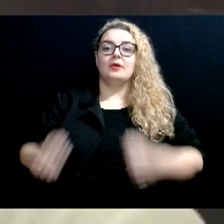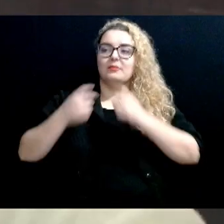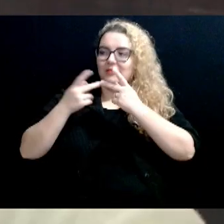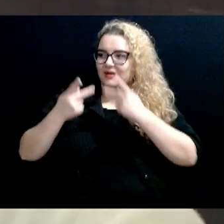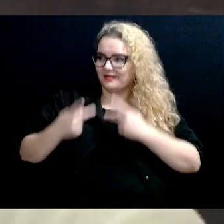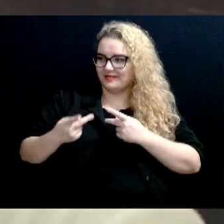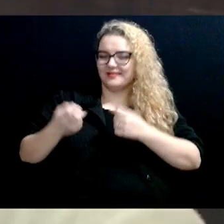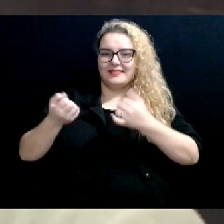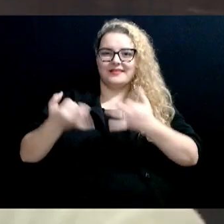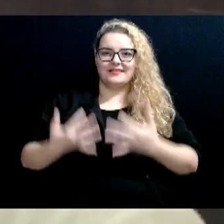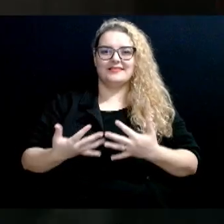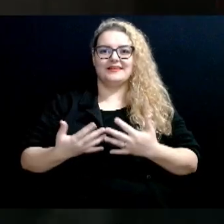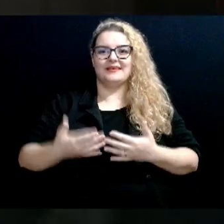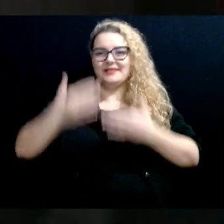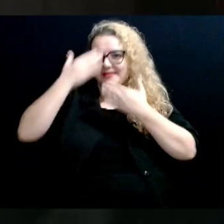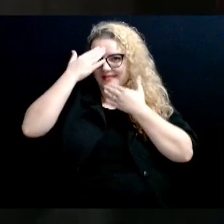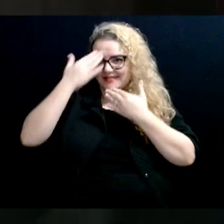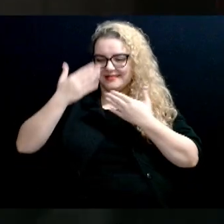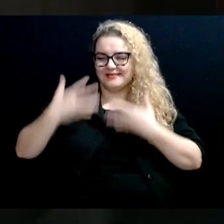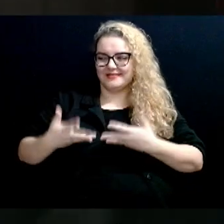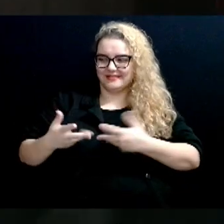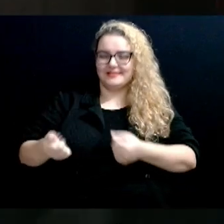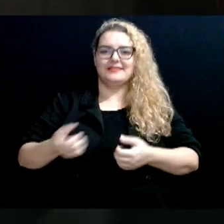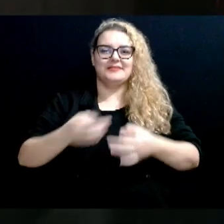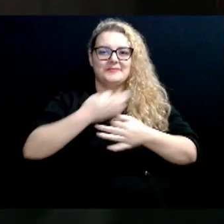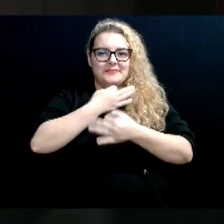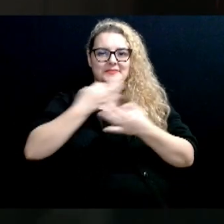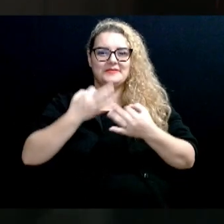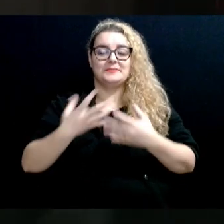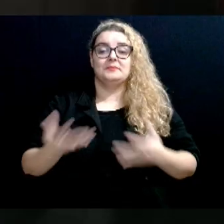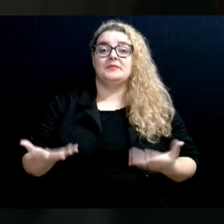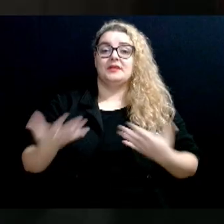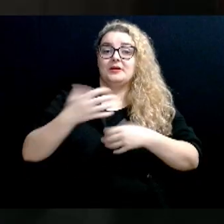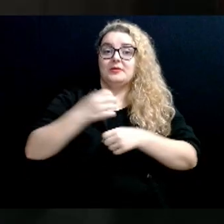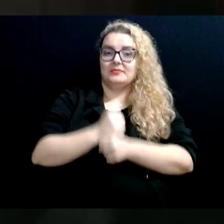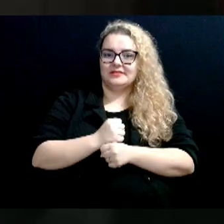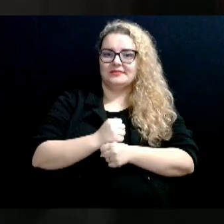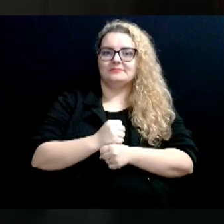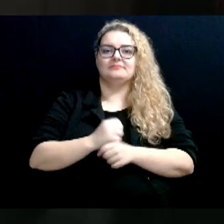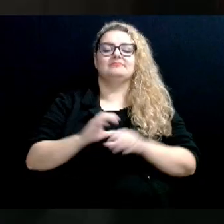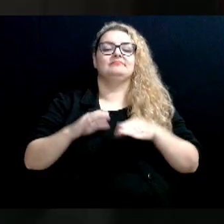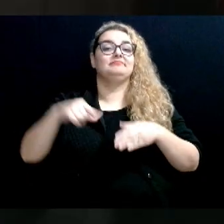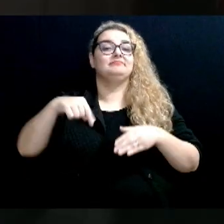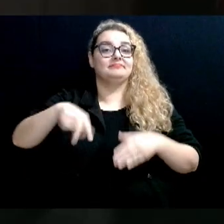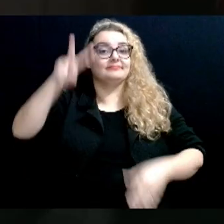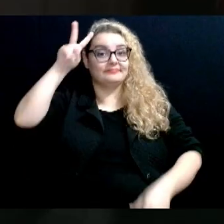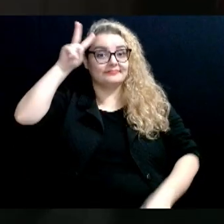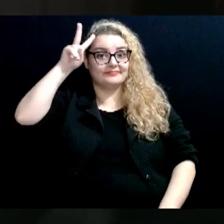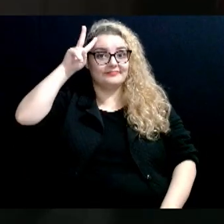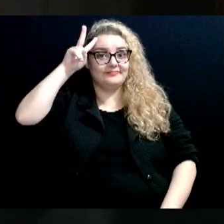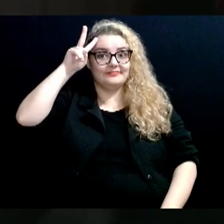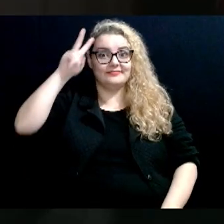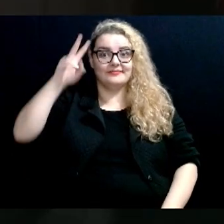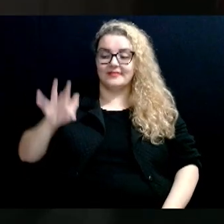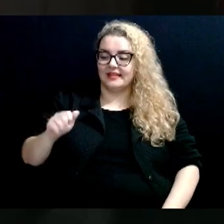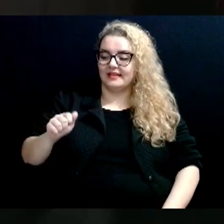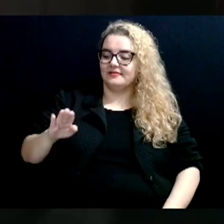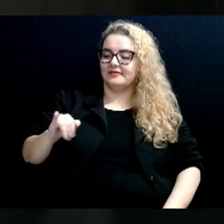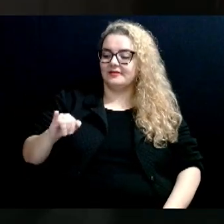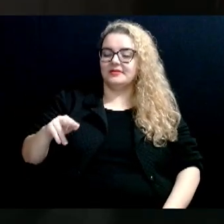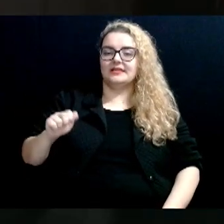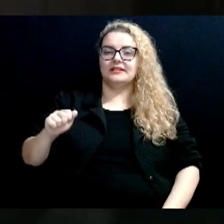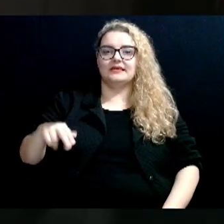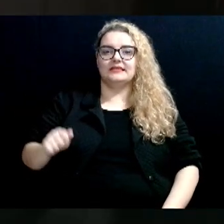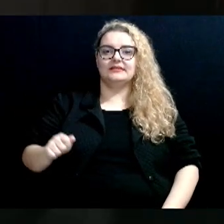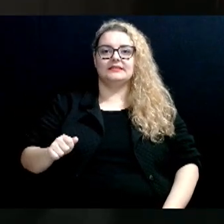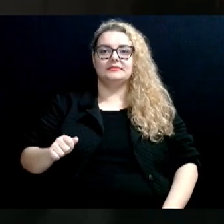Obrigada pelo convite. Maravilhosa. Para completar o time desta segunda-feira, a Fabiana de Moraes, ela é